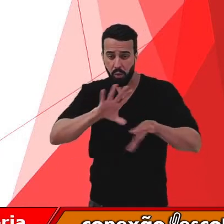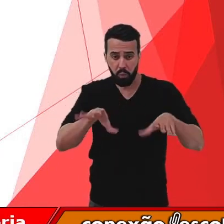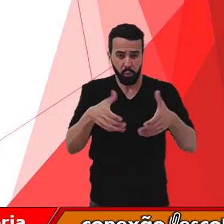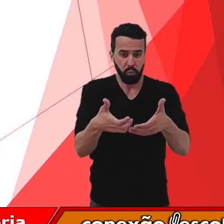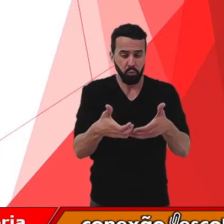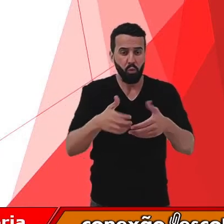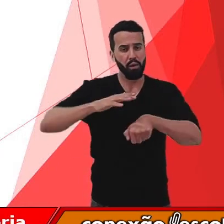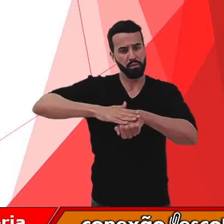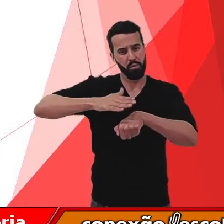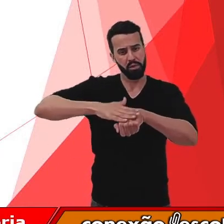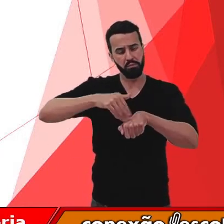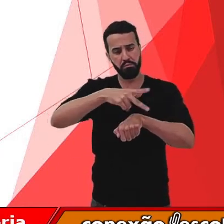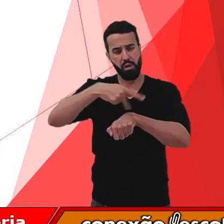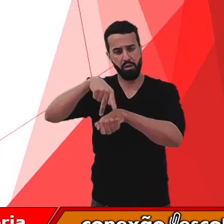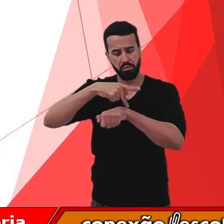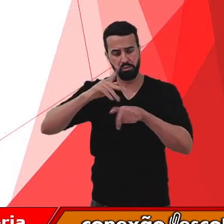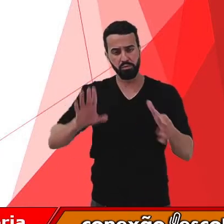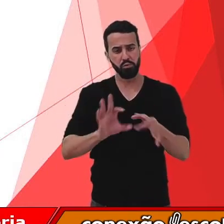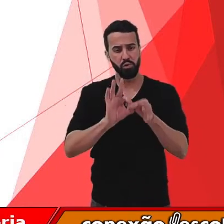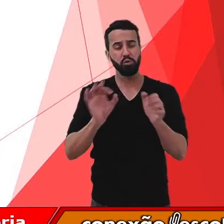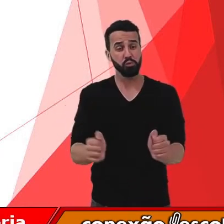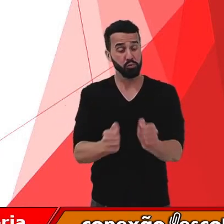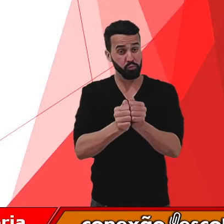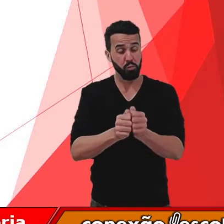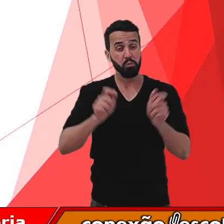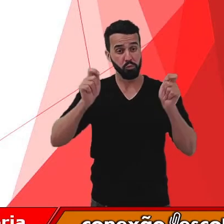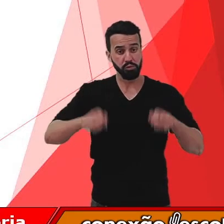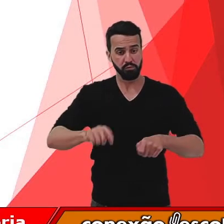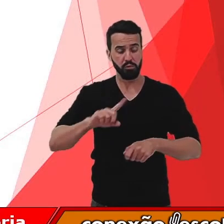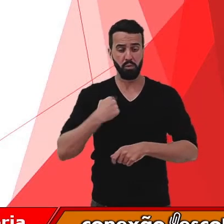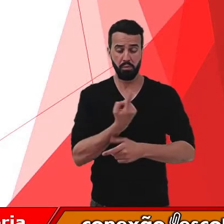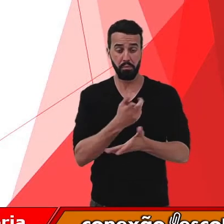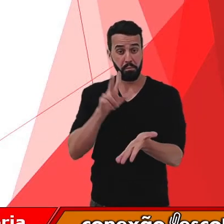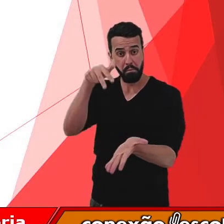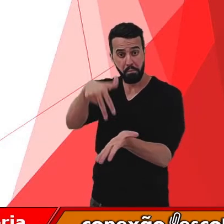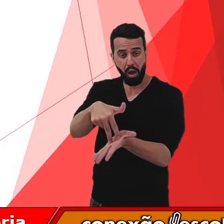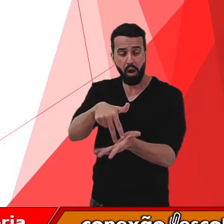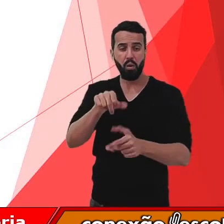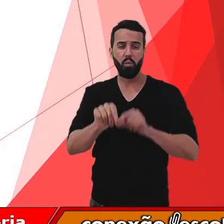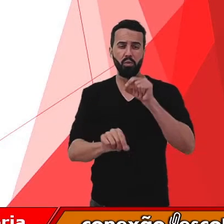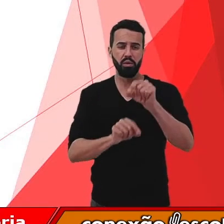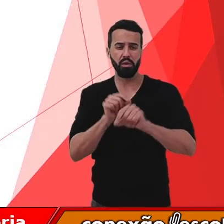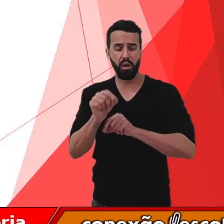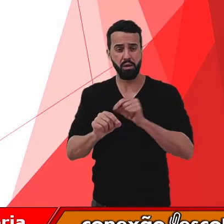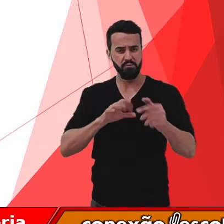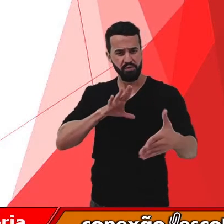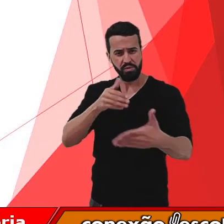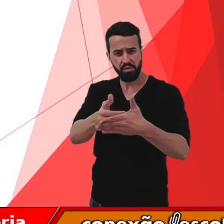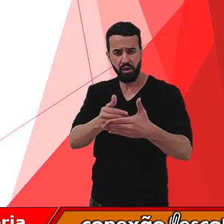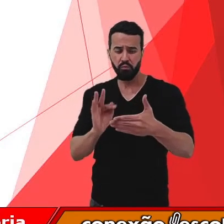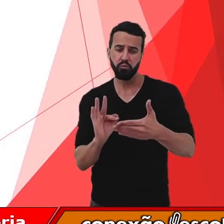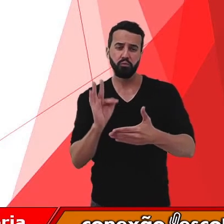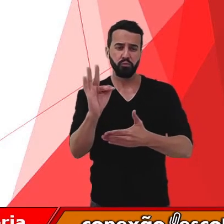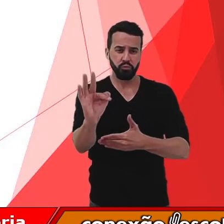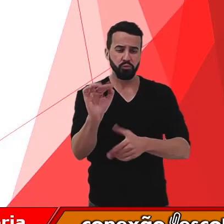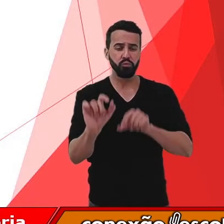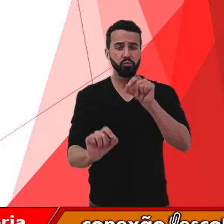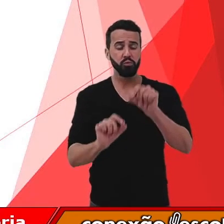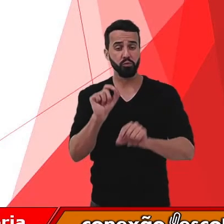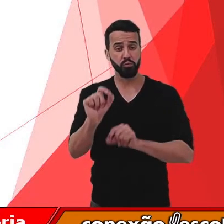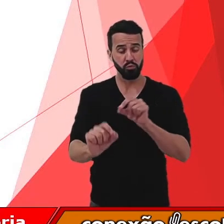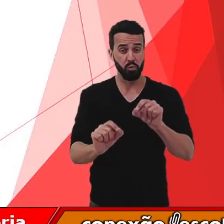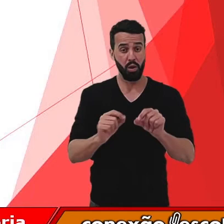estados independentes ali, para que pudesse colocar frente ao que viria a ser as pressões dos